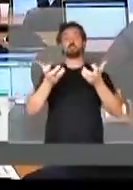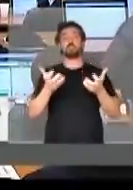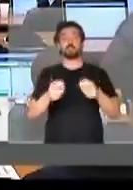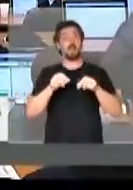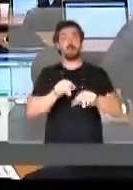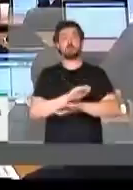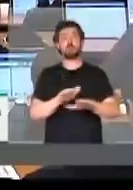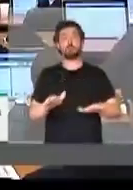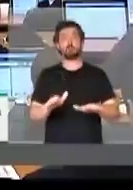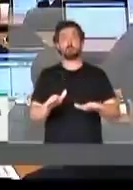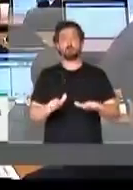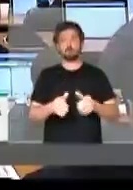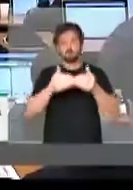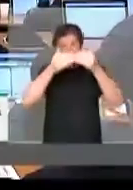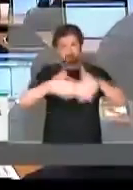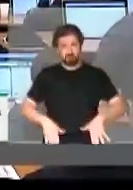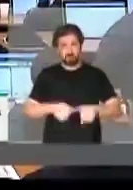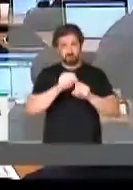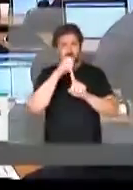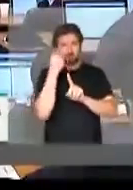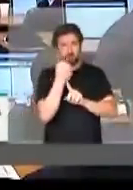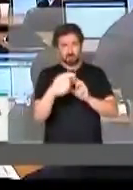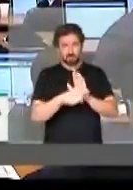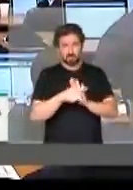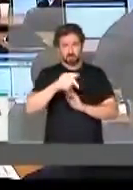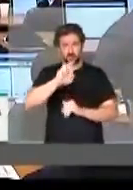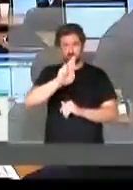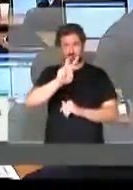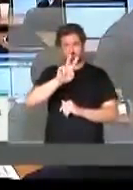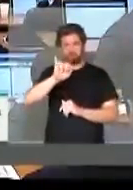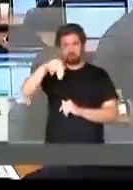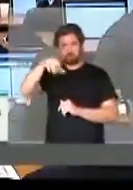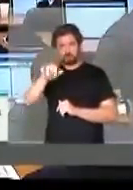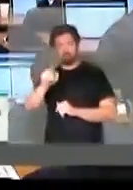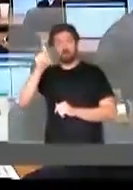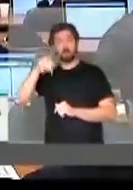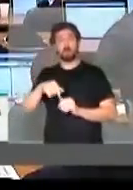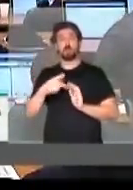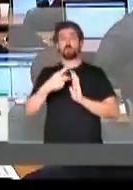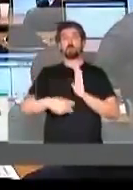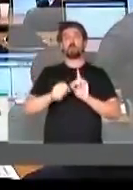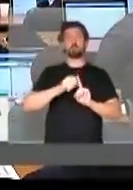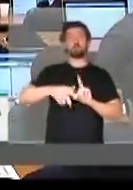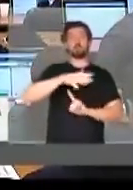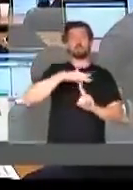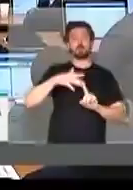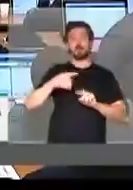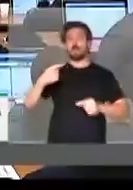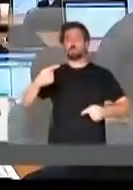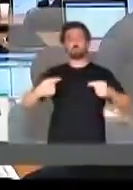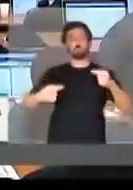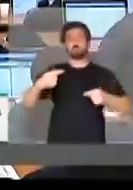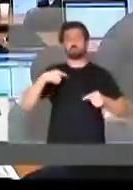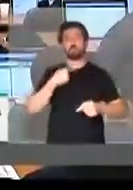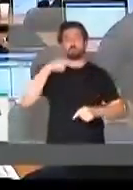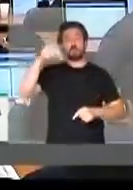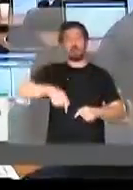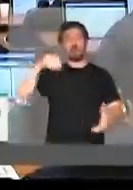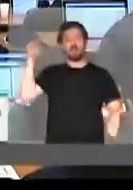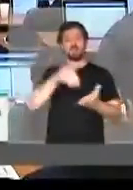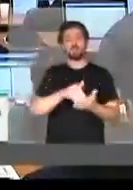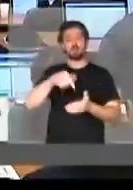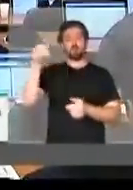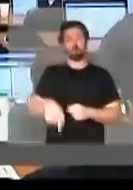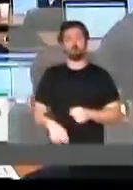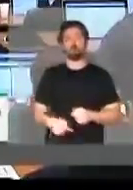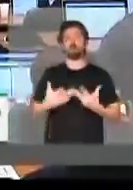desenvolvimento. É isso que está em jogo. Querer acabar com o caráter social da Previdência é um projeto de sociedade. E é essa disputa que a gente vai fazer até o